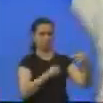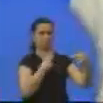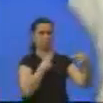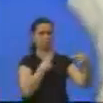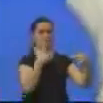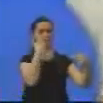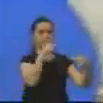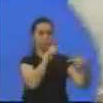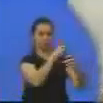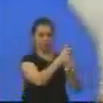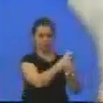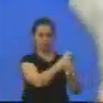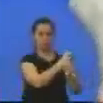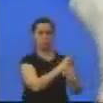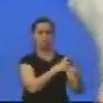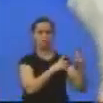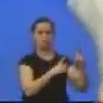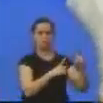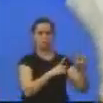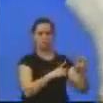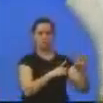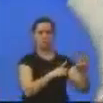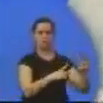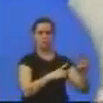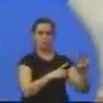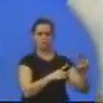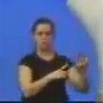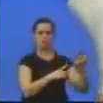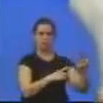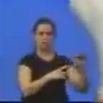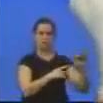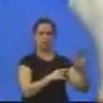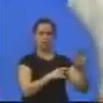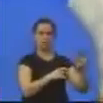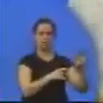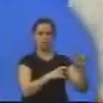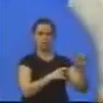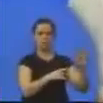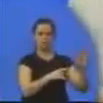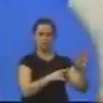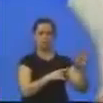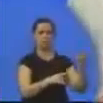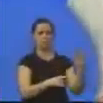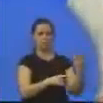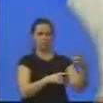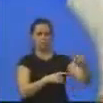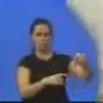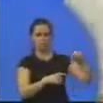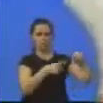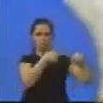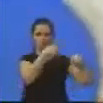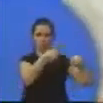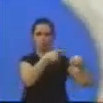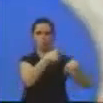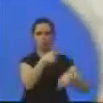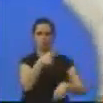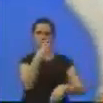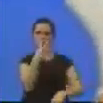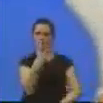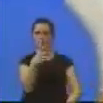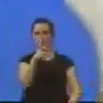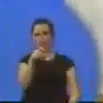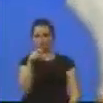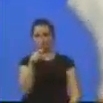derivar de novo. Quando eu derivo de novo, eu encontro 3x² menos 3x. Bom, que vai ter